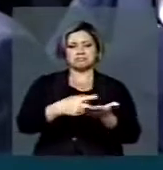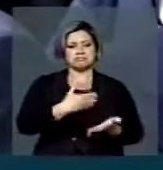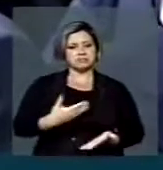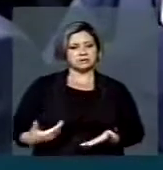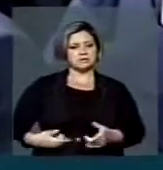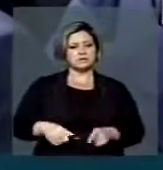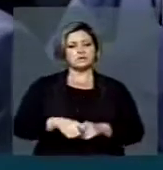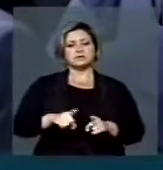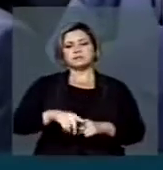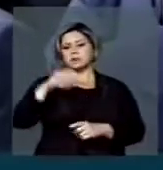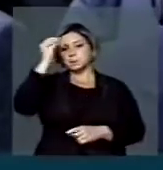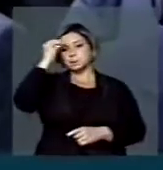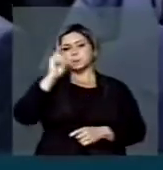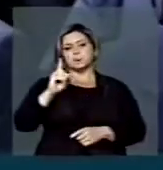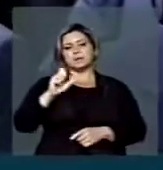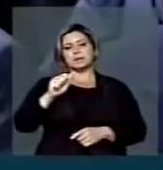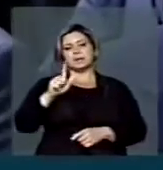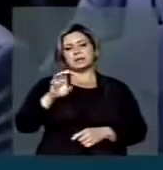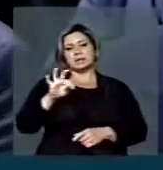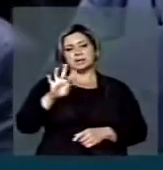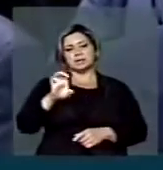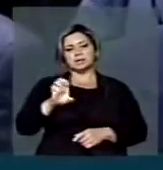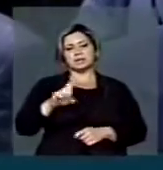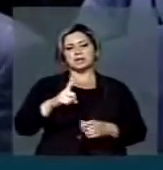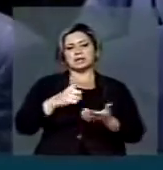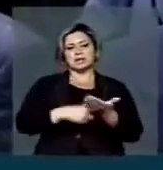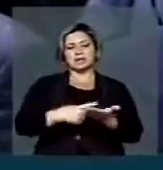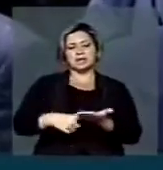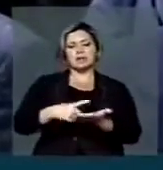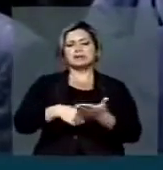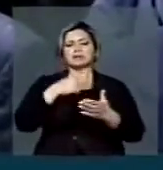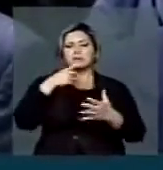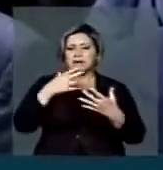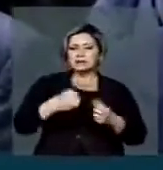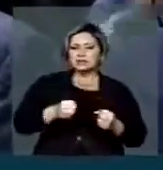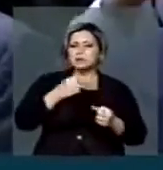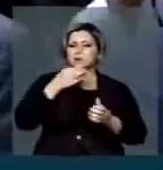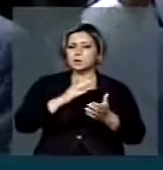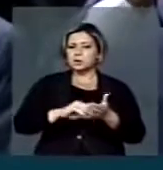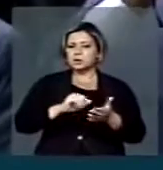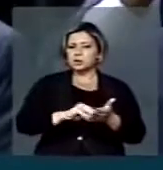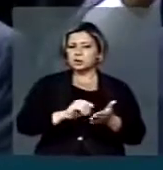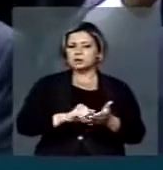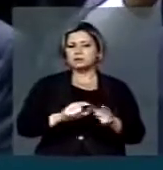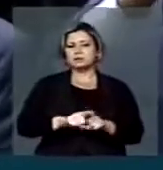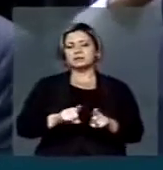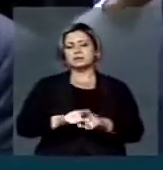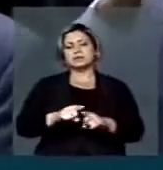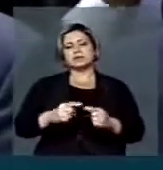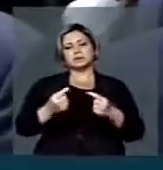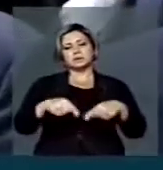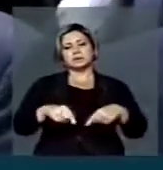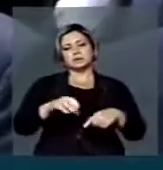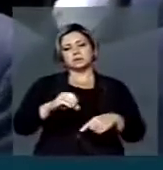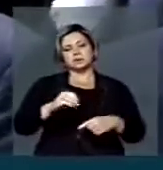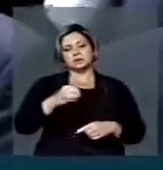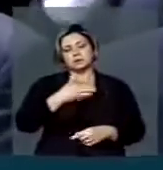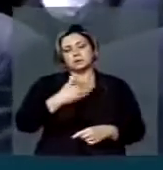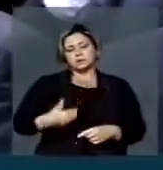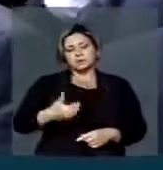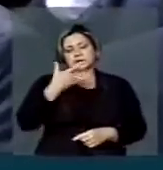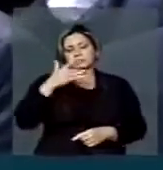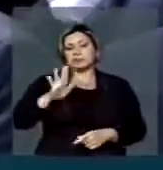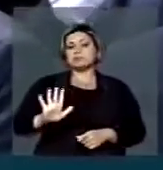por conta dos agentes que negociaram o máximo que podia ser feito, mas muito mais por uma posição intransigente do